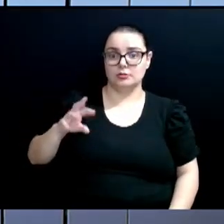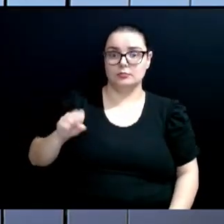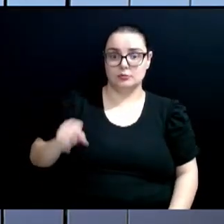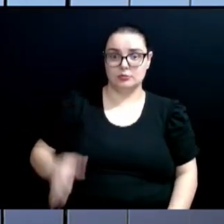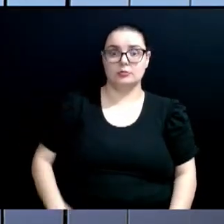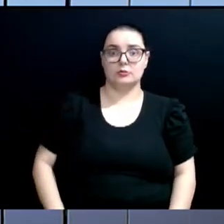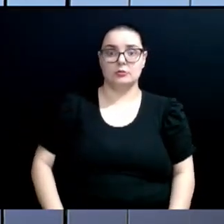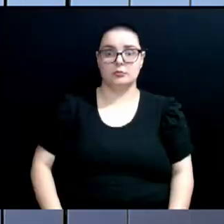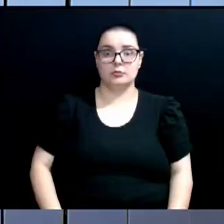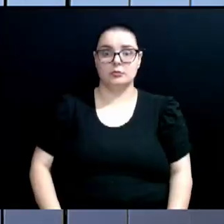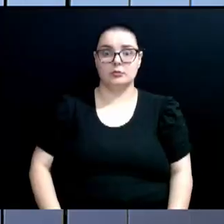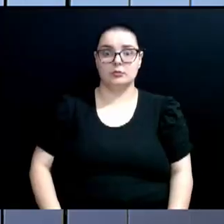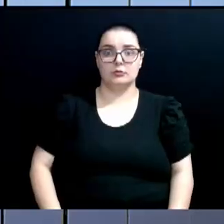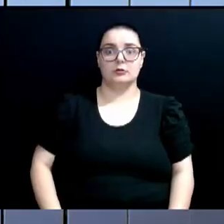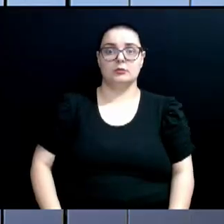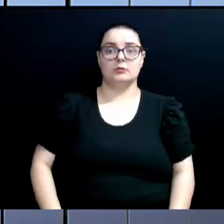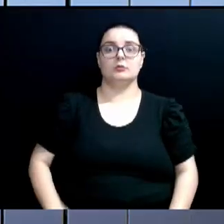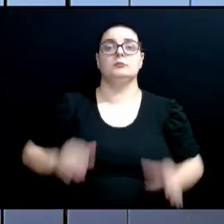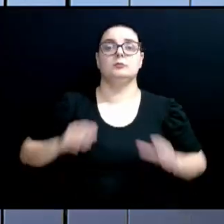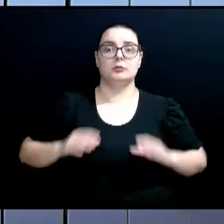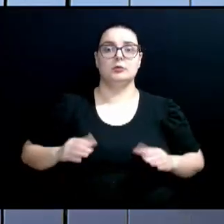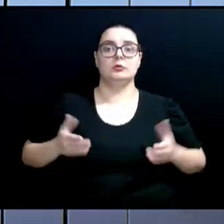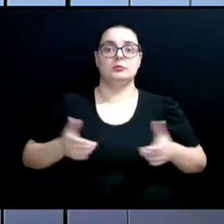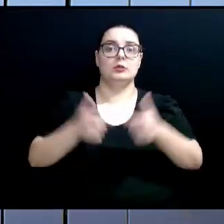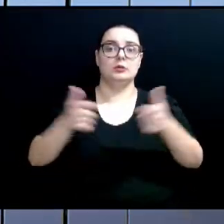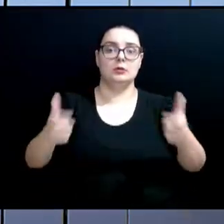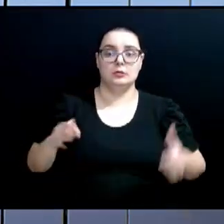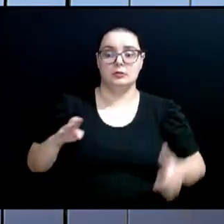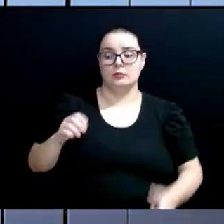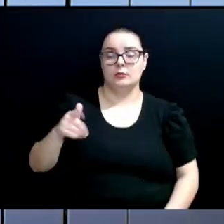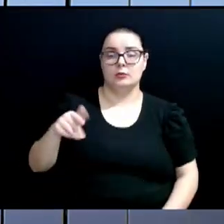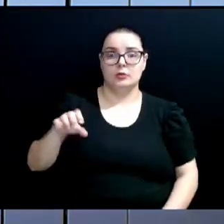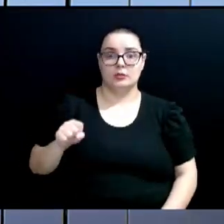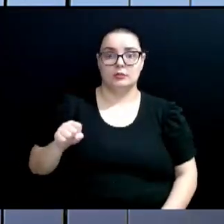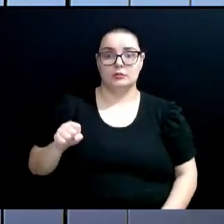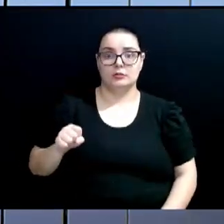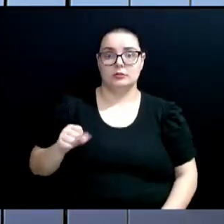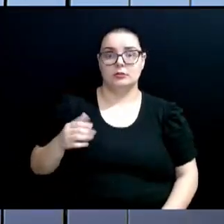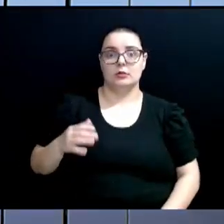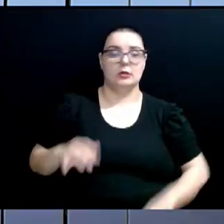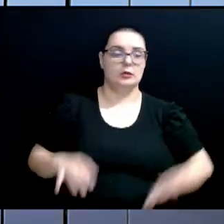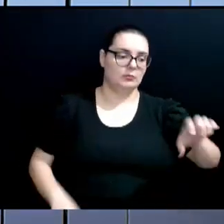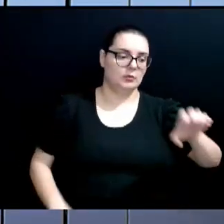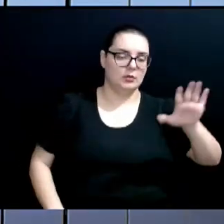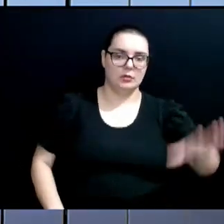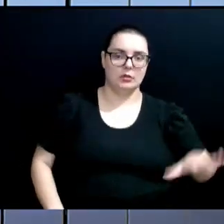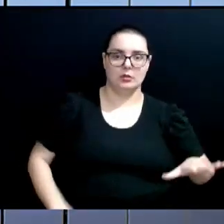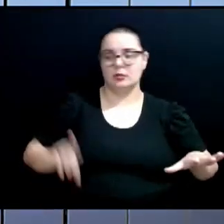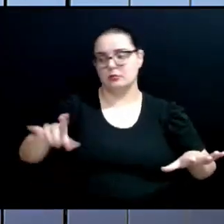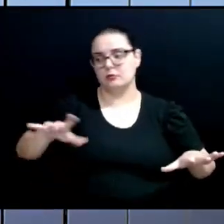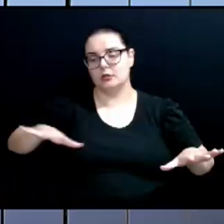elas se comportam como grandes bolhas, né, a bolha do campo de esquerda, a bolha do campo da direita, e as pessoas